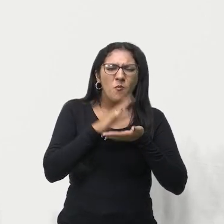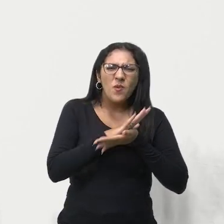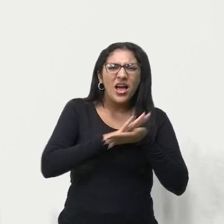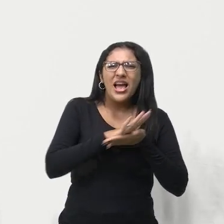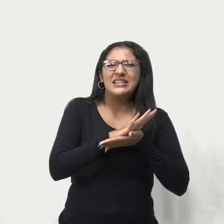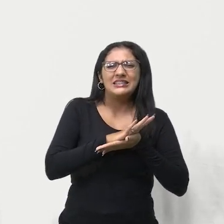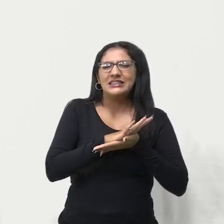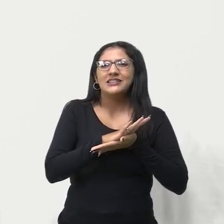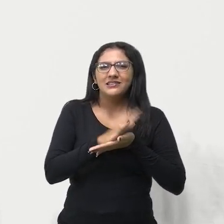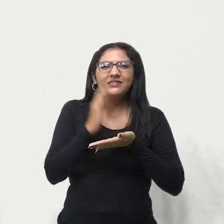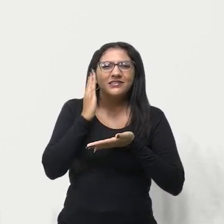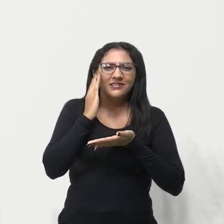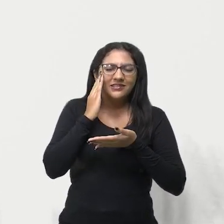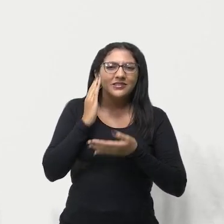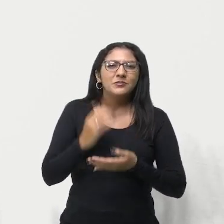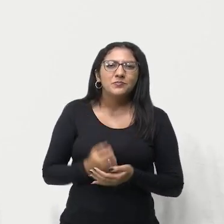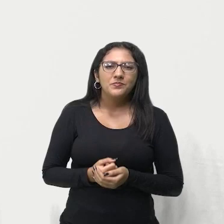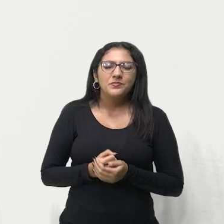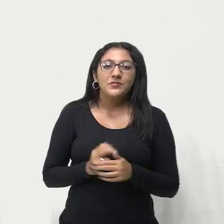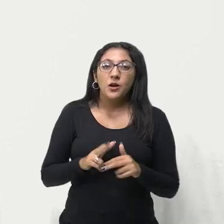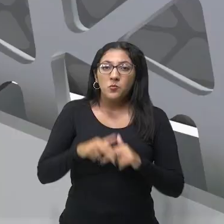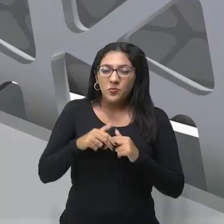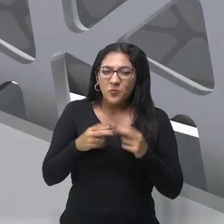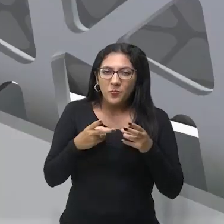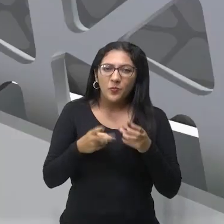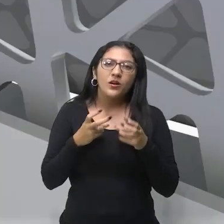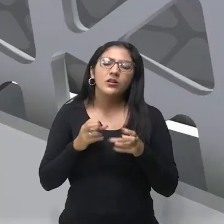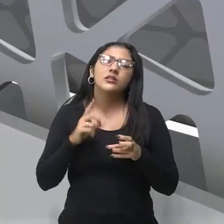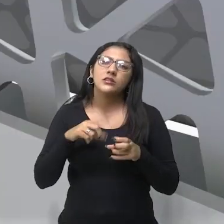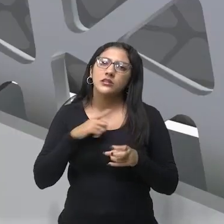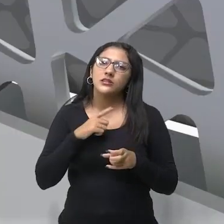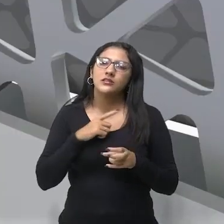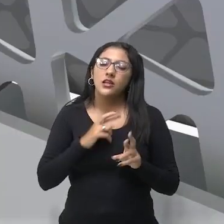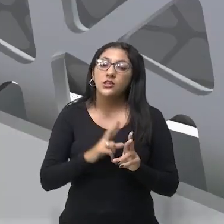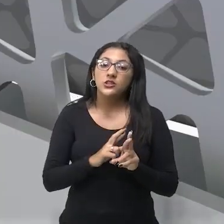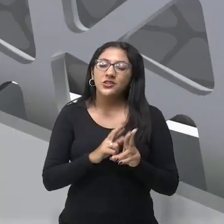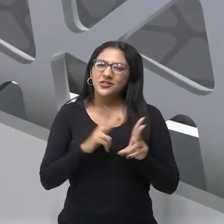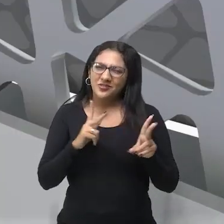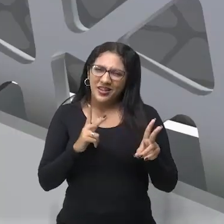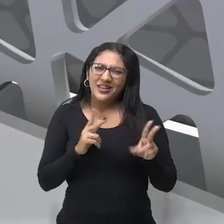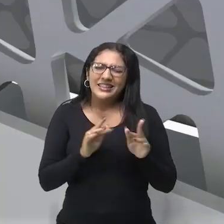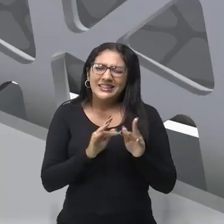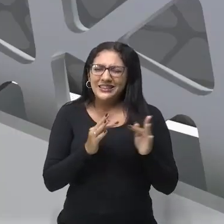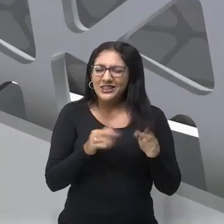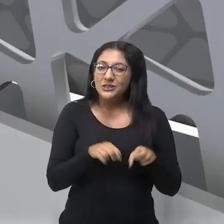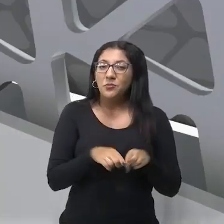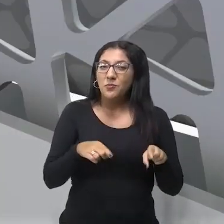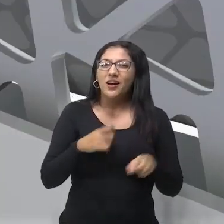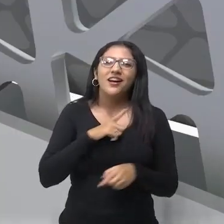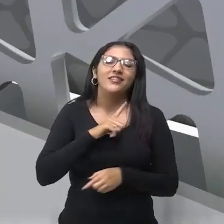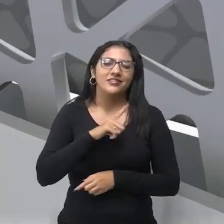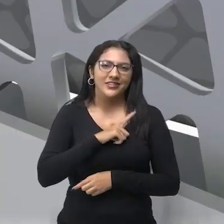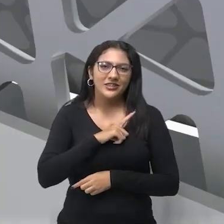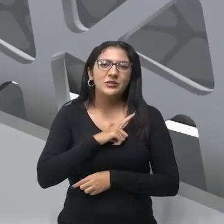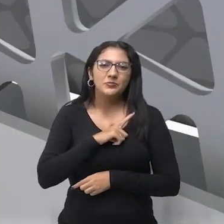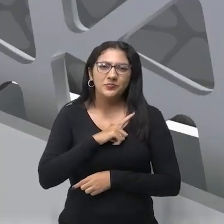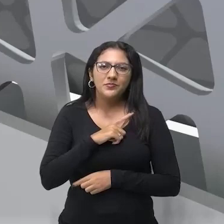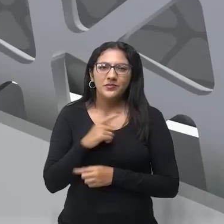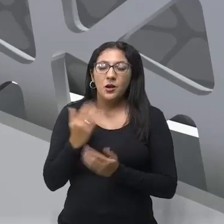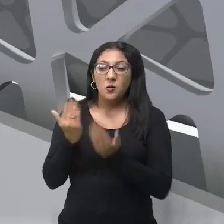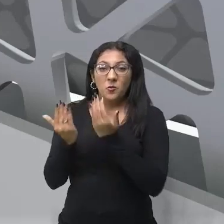mas não está dito de maneira explícita aí. Então perceberam? É uma diferença sutil, mas que